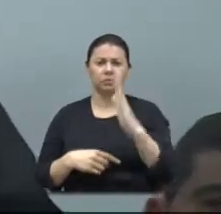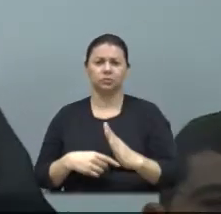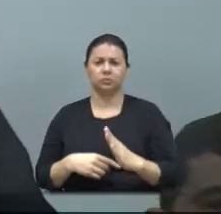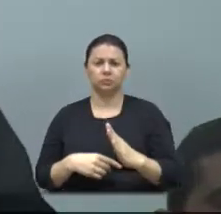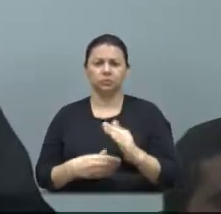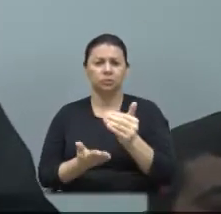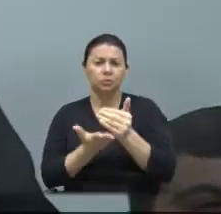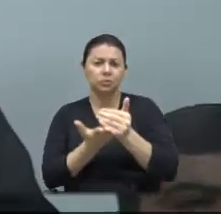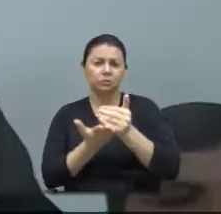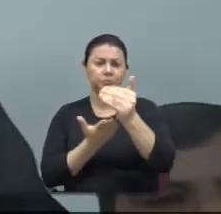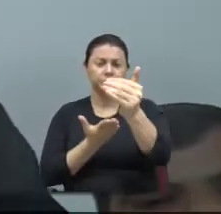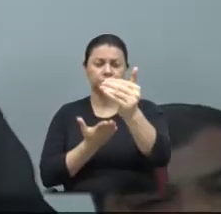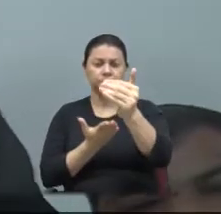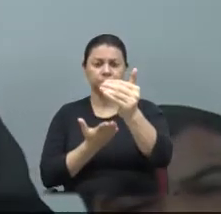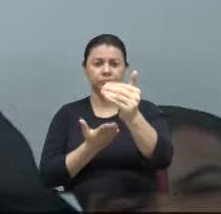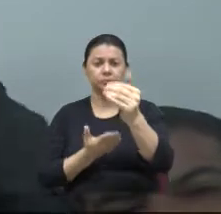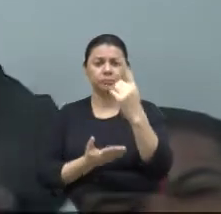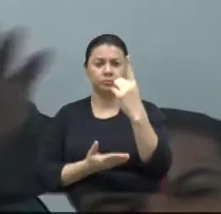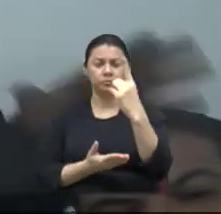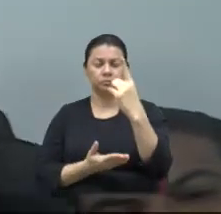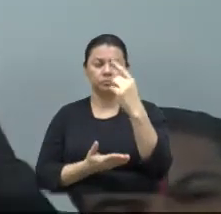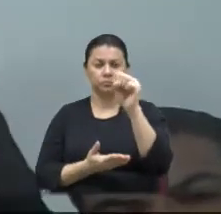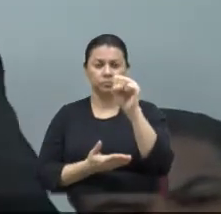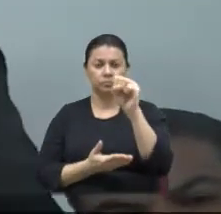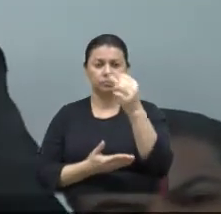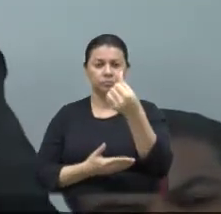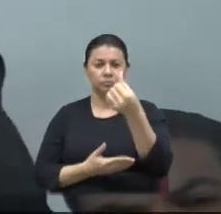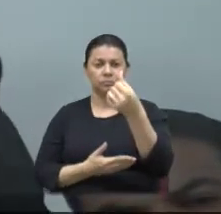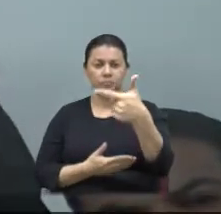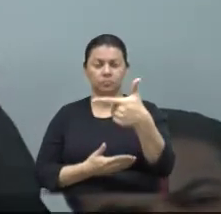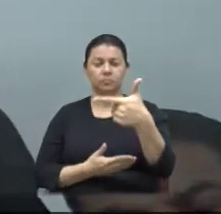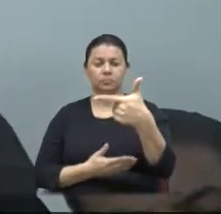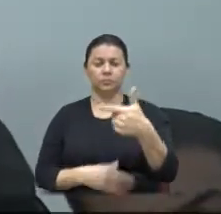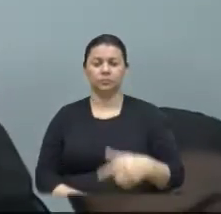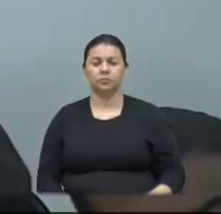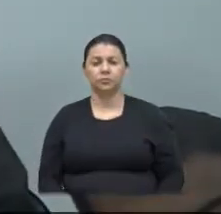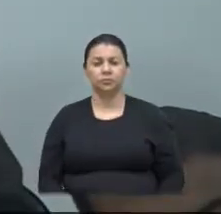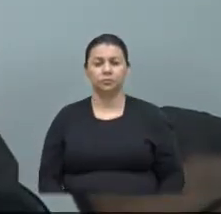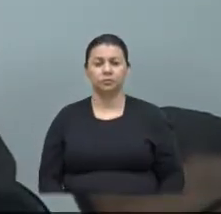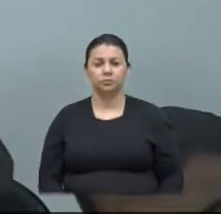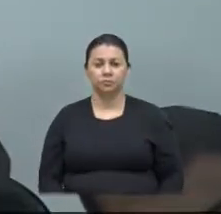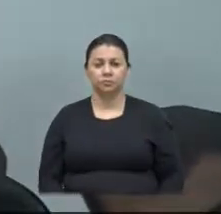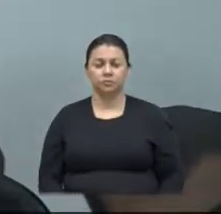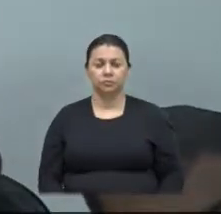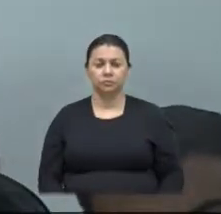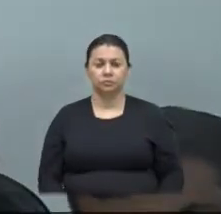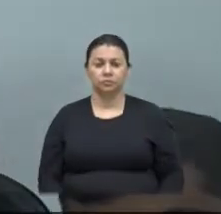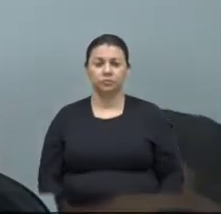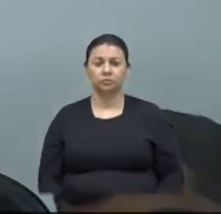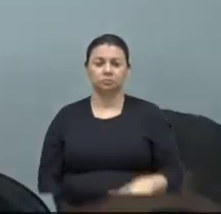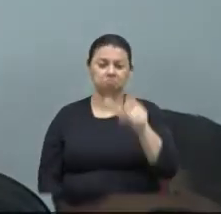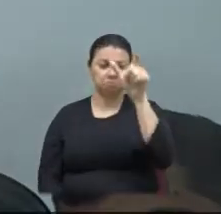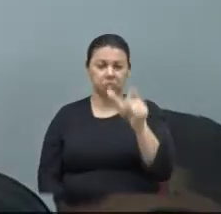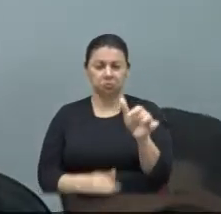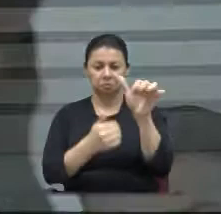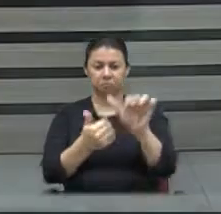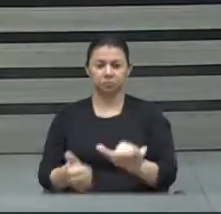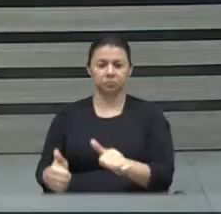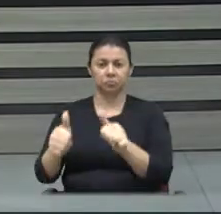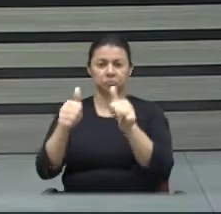em janeiro de 1872 foi lá no rio de janeiro parabéns